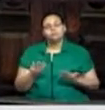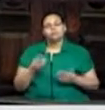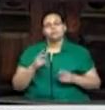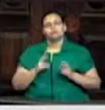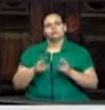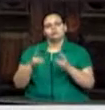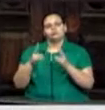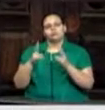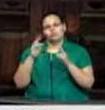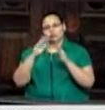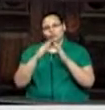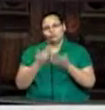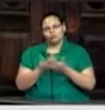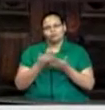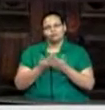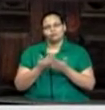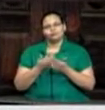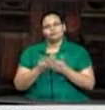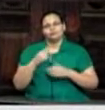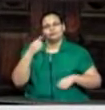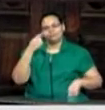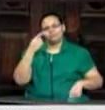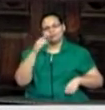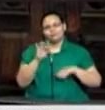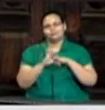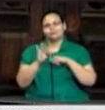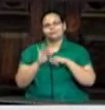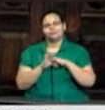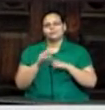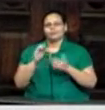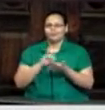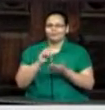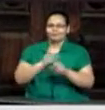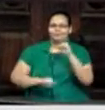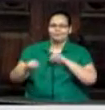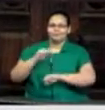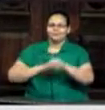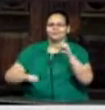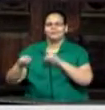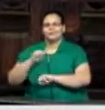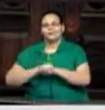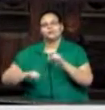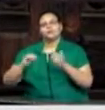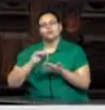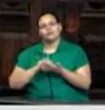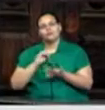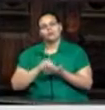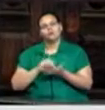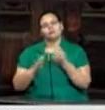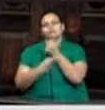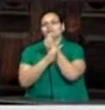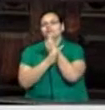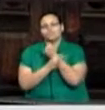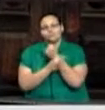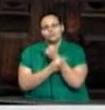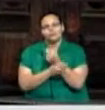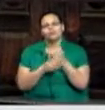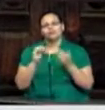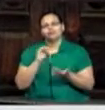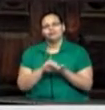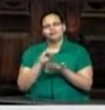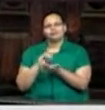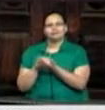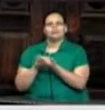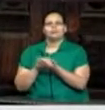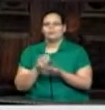de funcionamento naquela unidade. Faltava limpeza, faltava segurança,